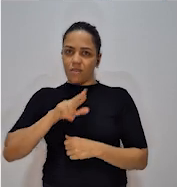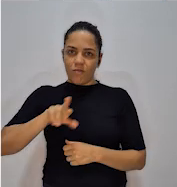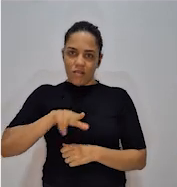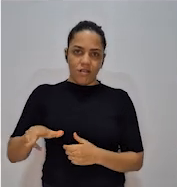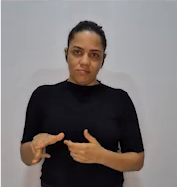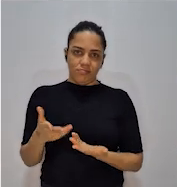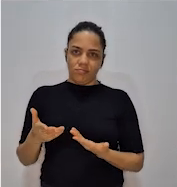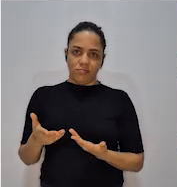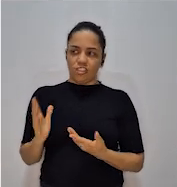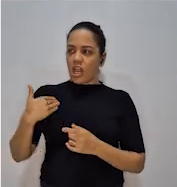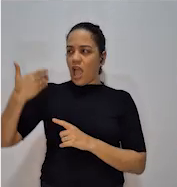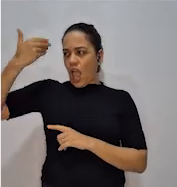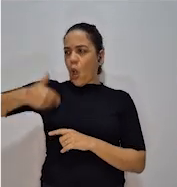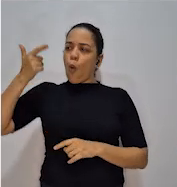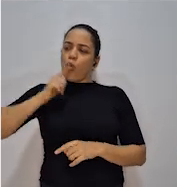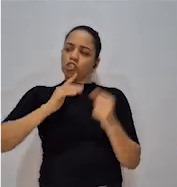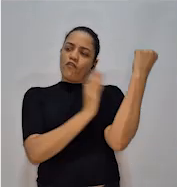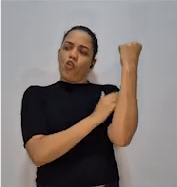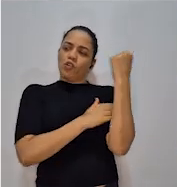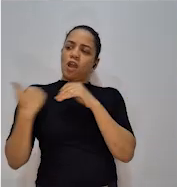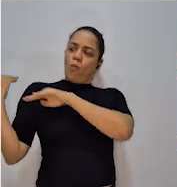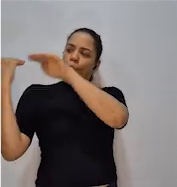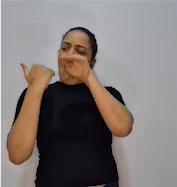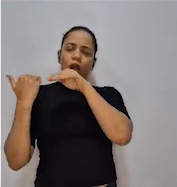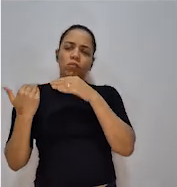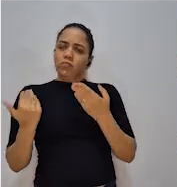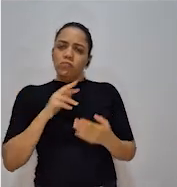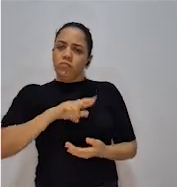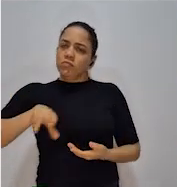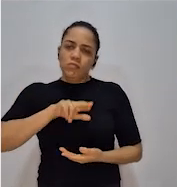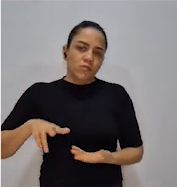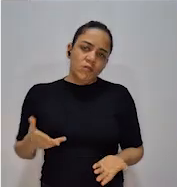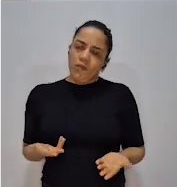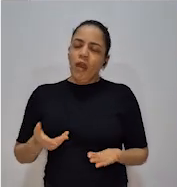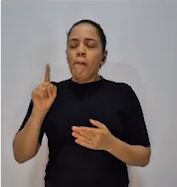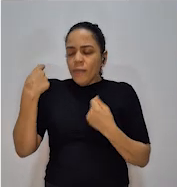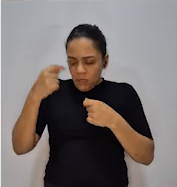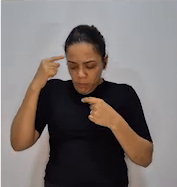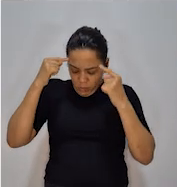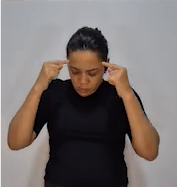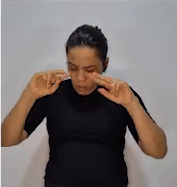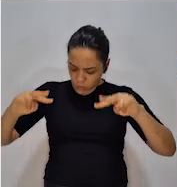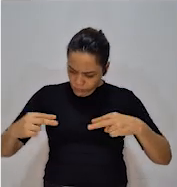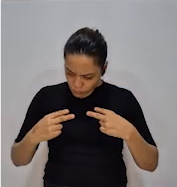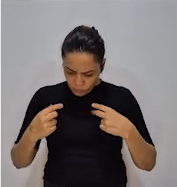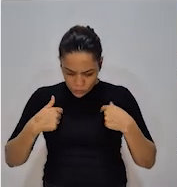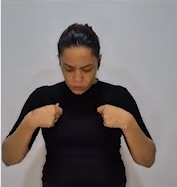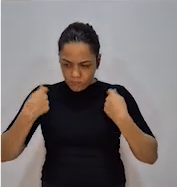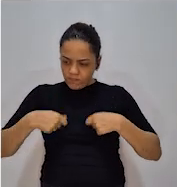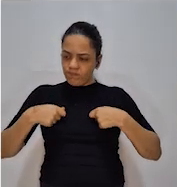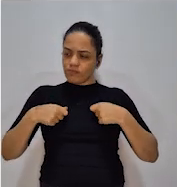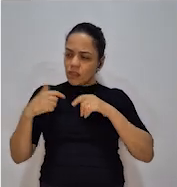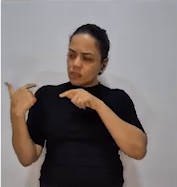isso, a necessidade da gente voltar a revisar as nossas bases e trabalhar com diversidade, equidade e inclusão. No nosso